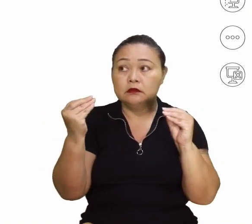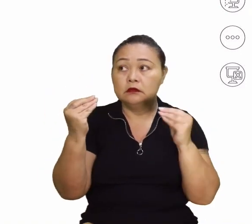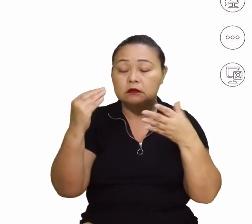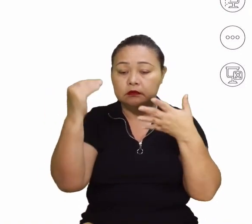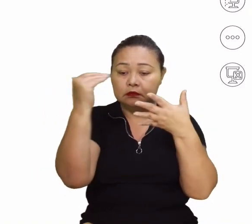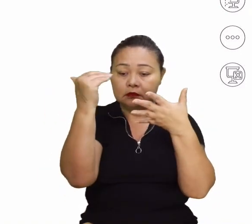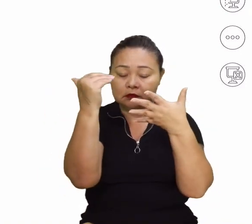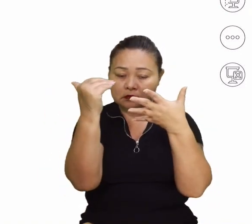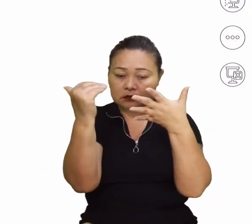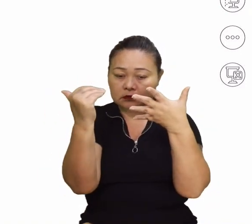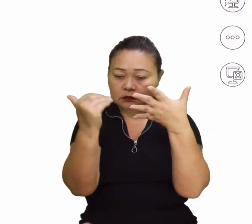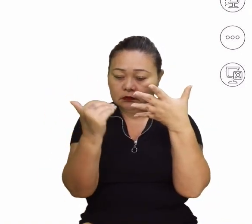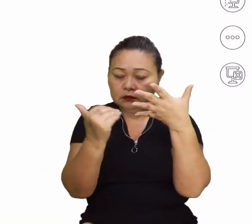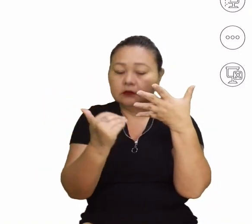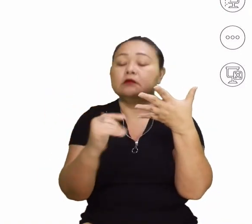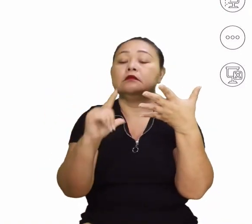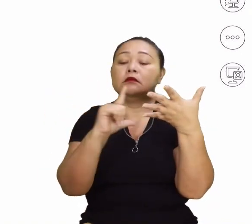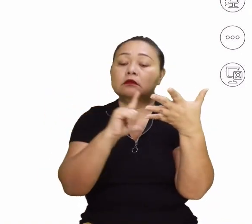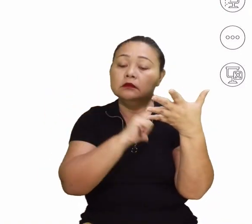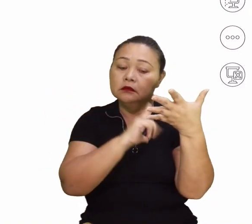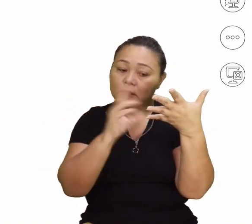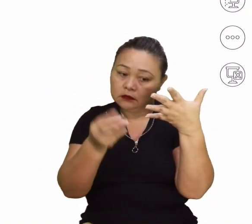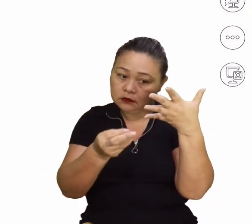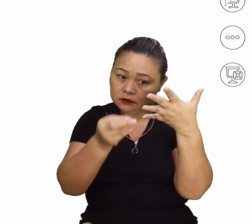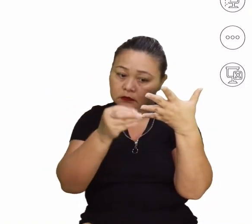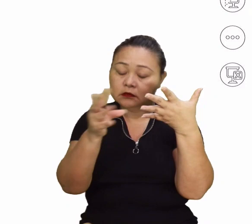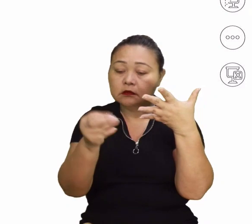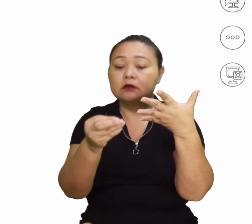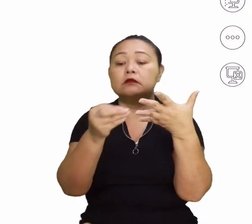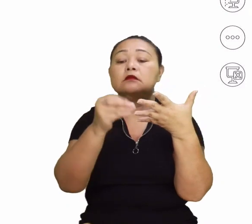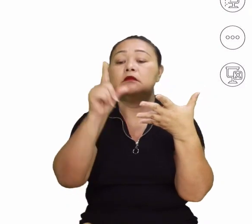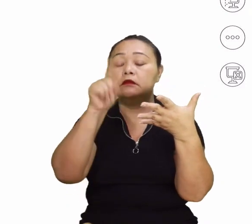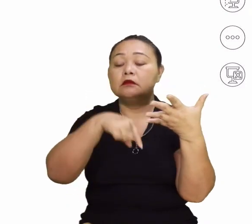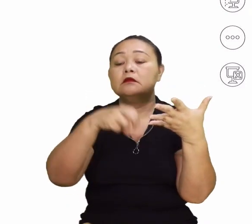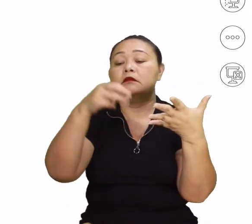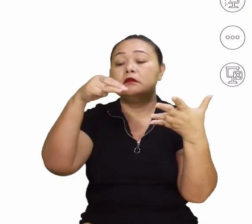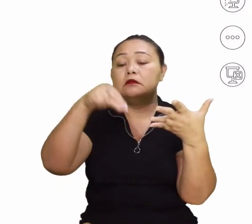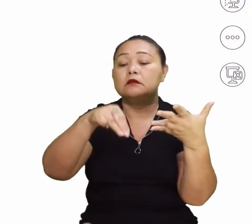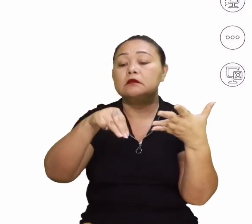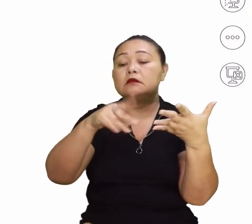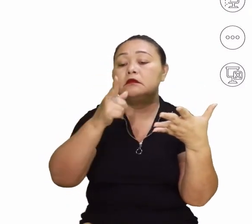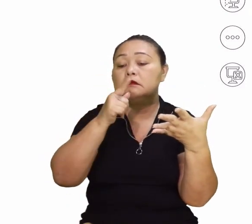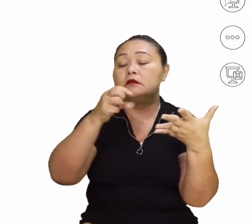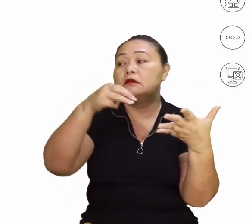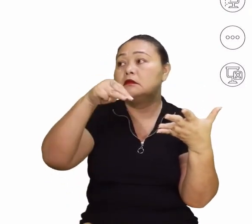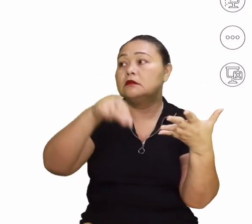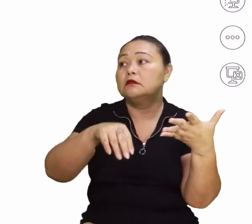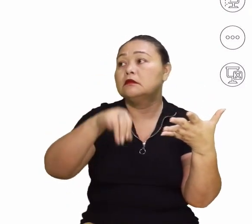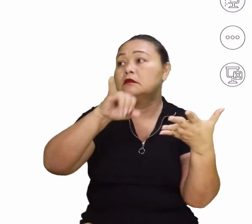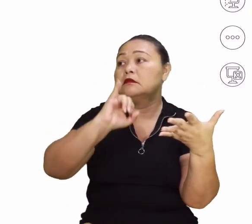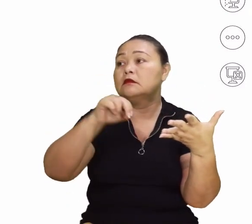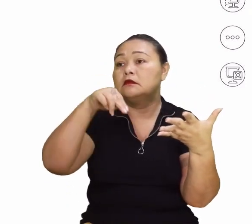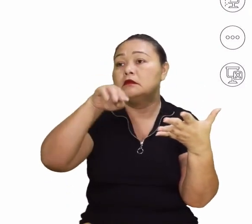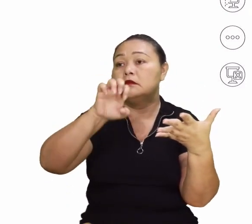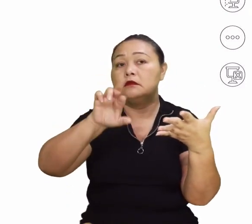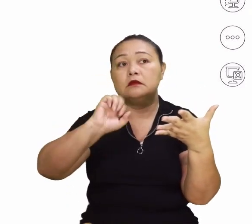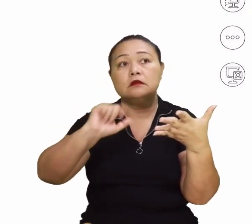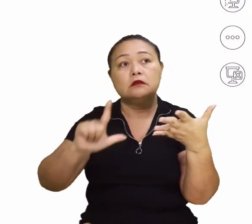série de fatores e requisitos para que seja considerada uma água mineral,